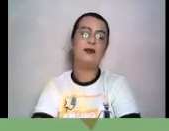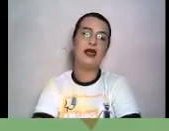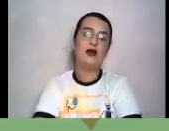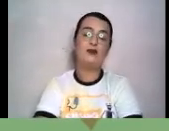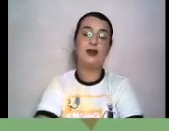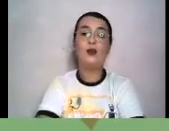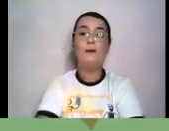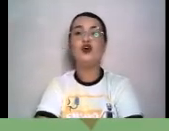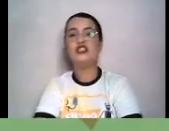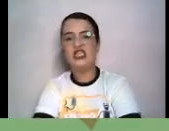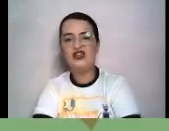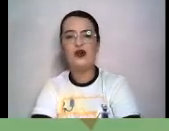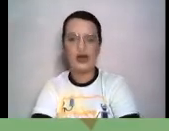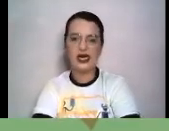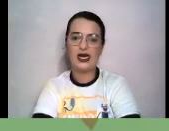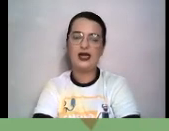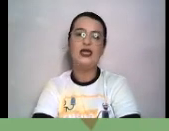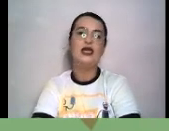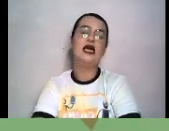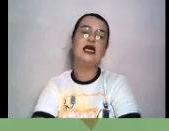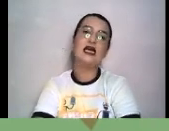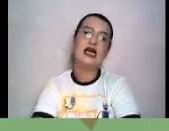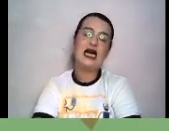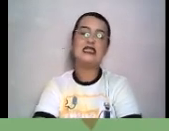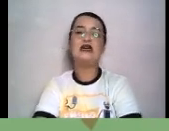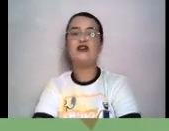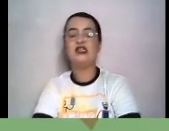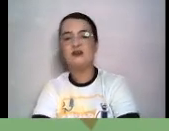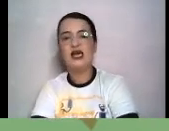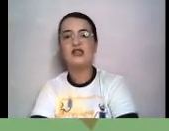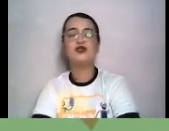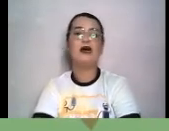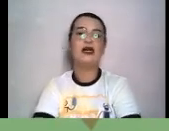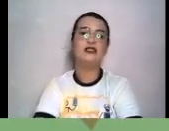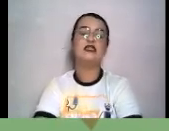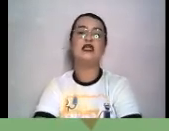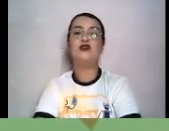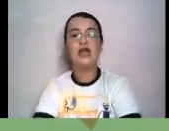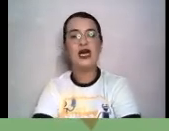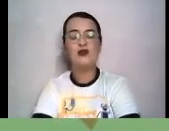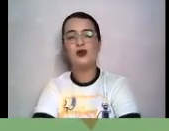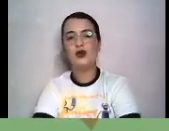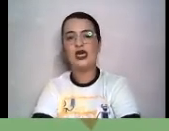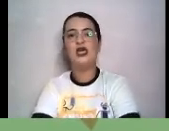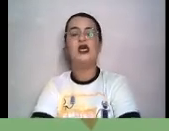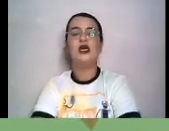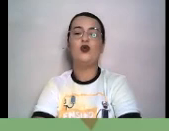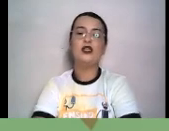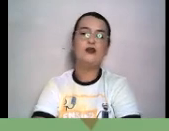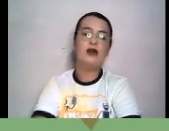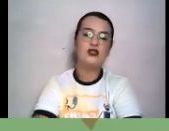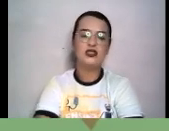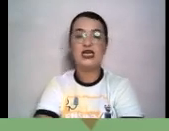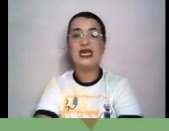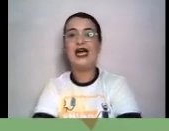se preparar para uma possível guerra. E aí cada vez mais os países eles se afundavam, porque